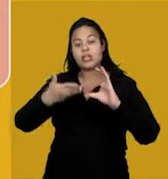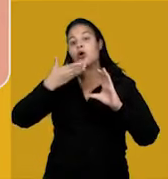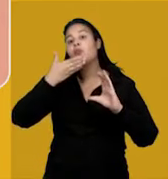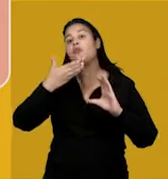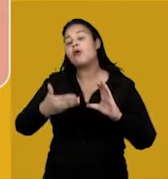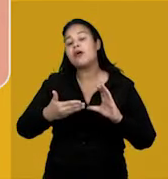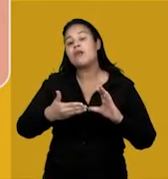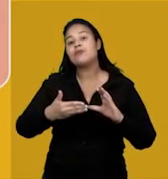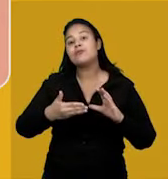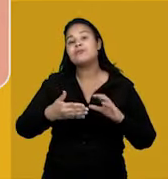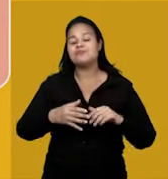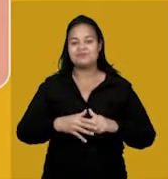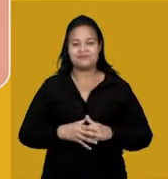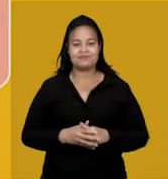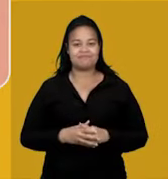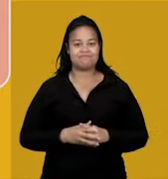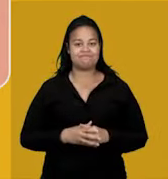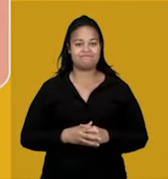por movimentos